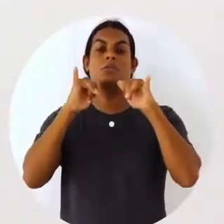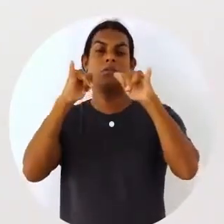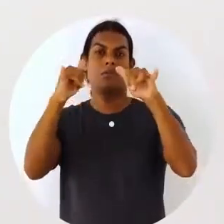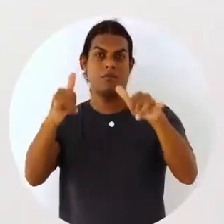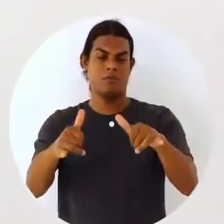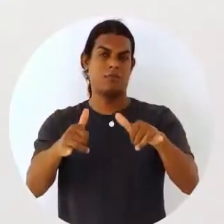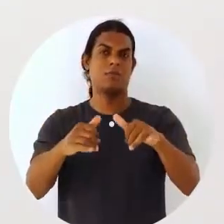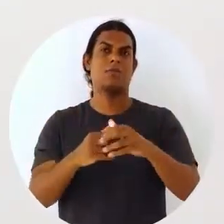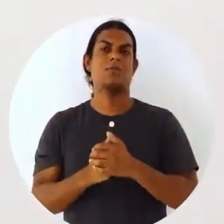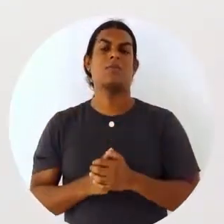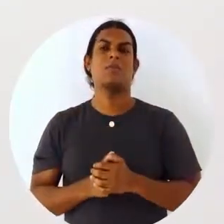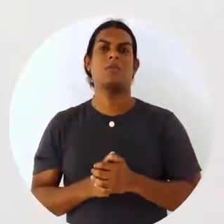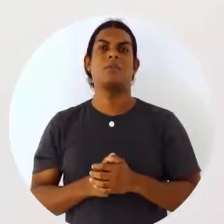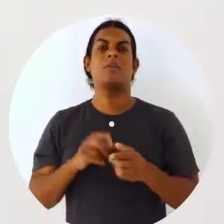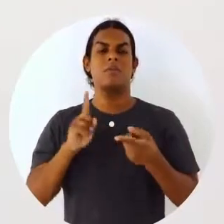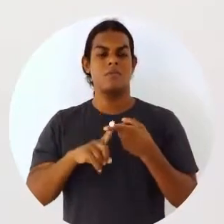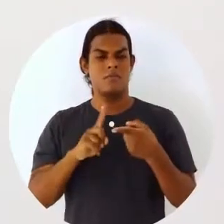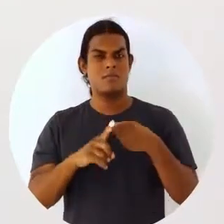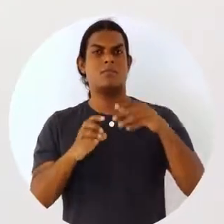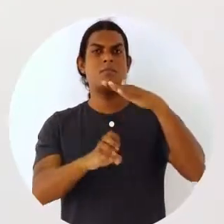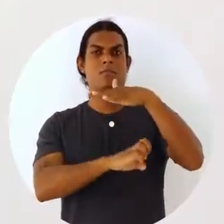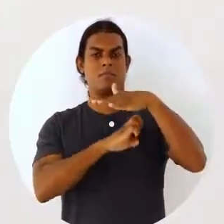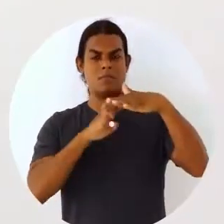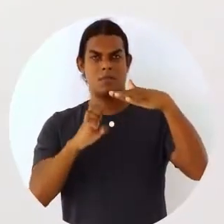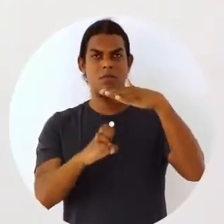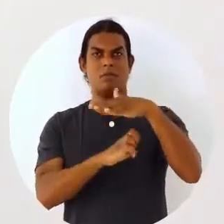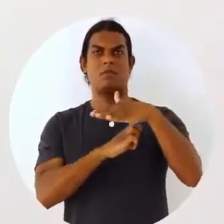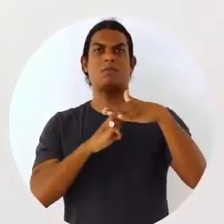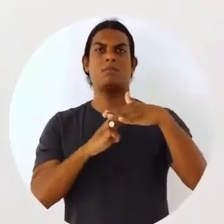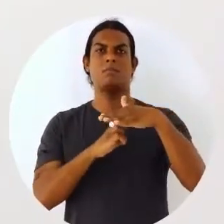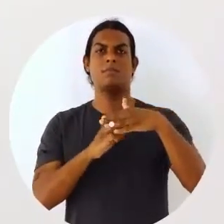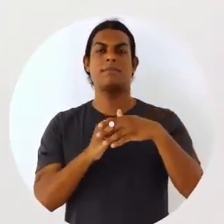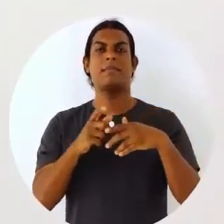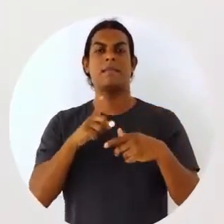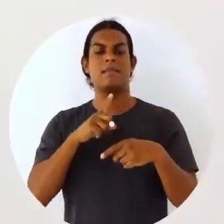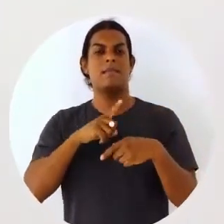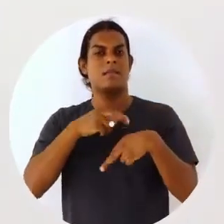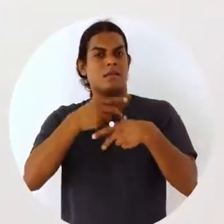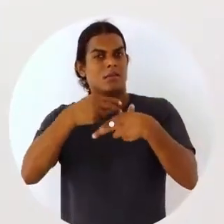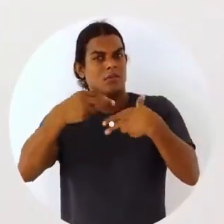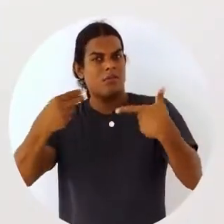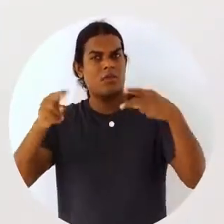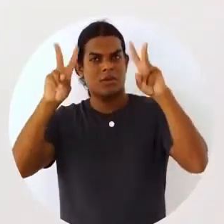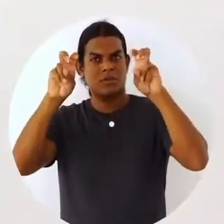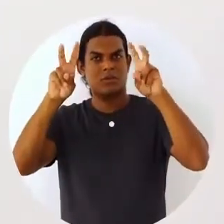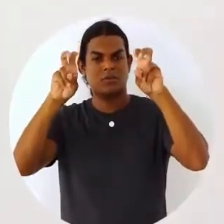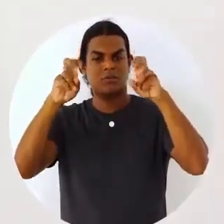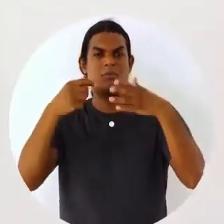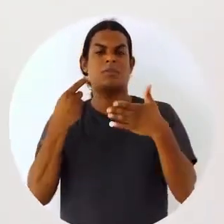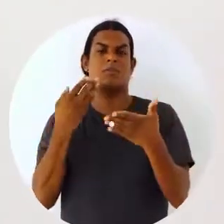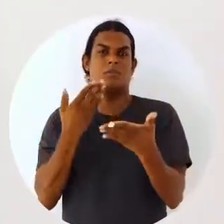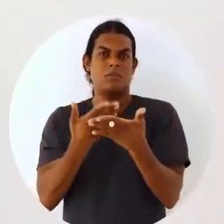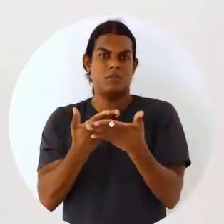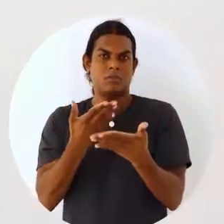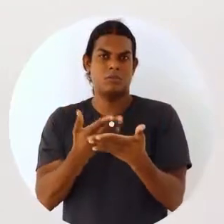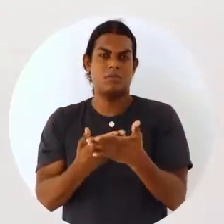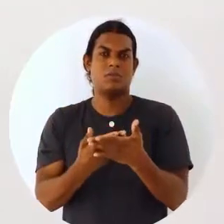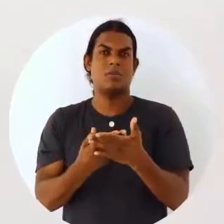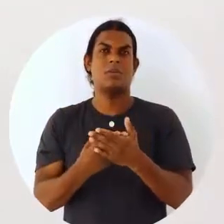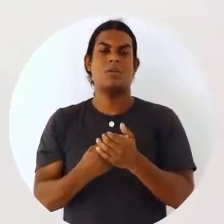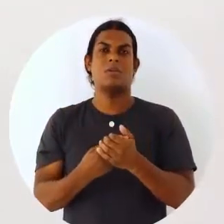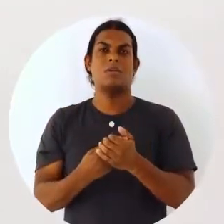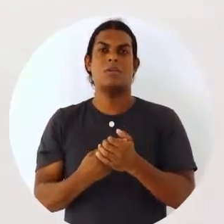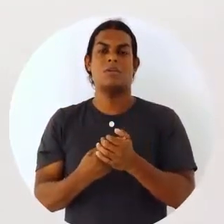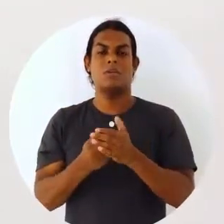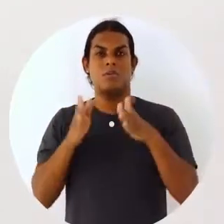uma organização, e como sendo uma organização, ela tem vários elementos ao qual deve ser gerida. Então, o foco dentro